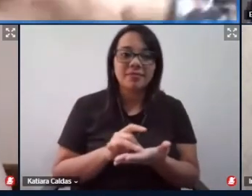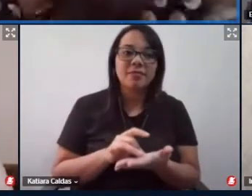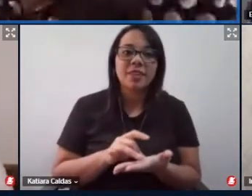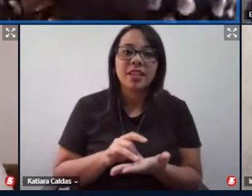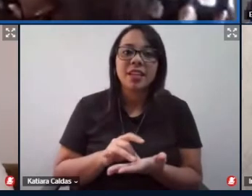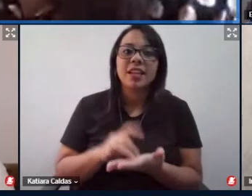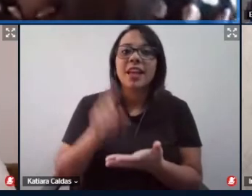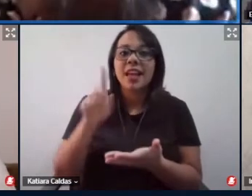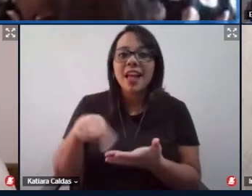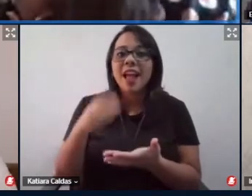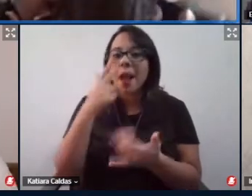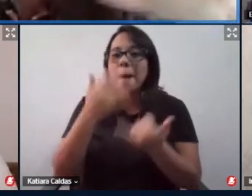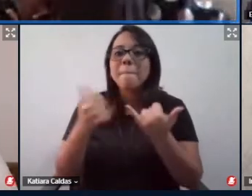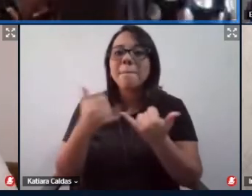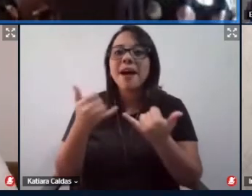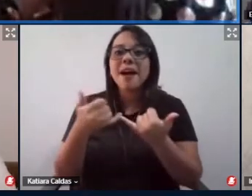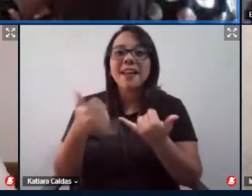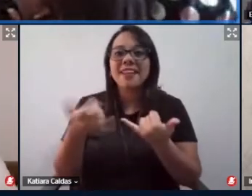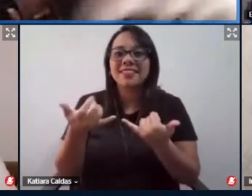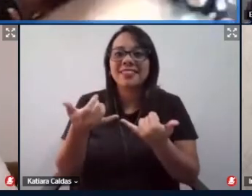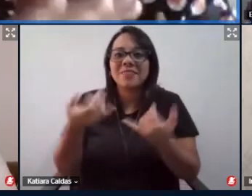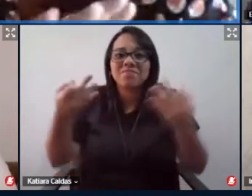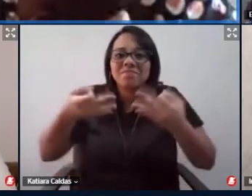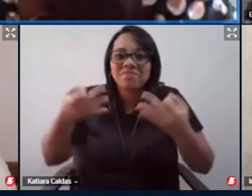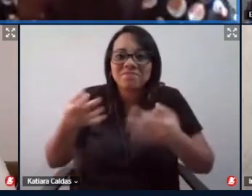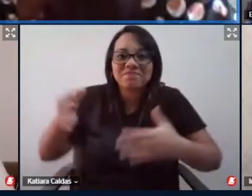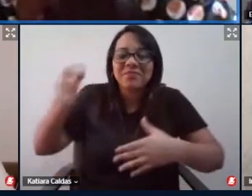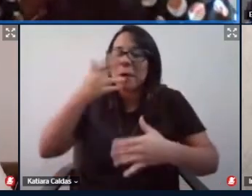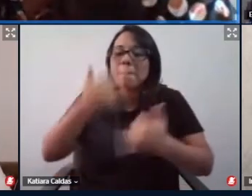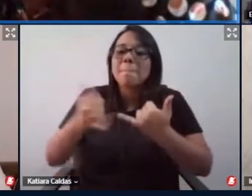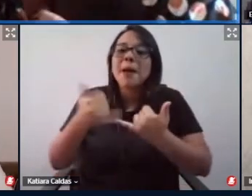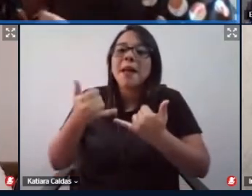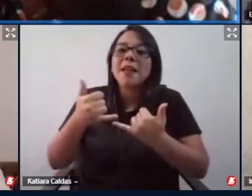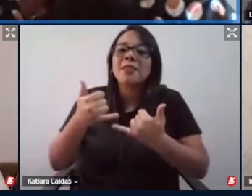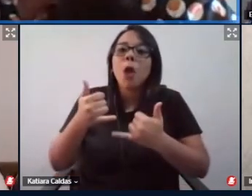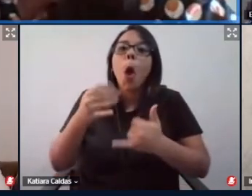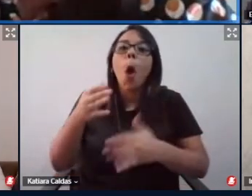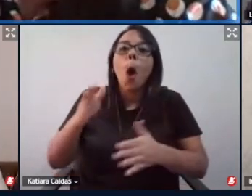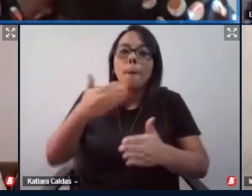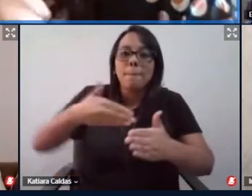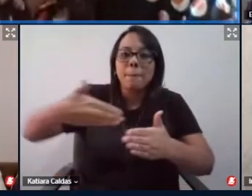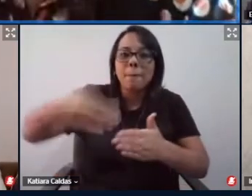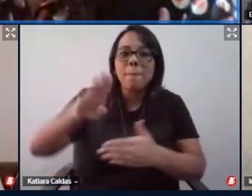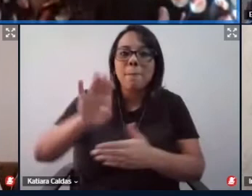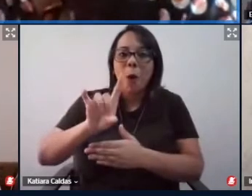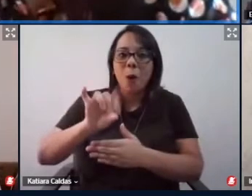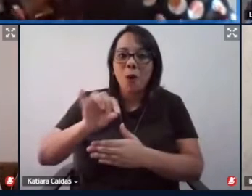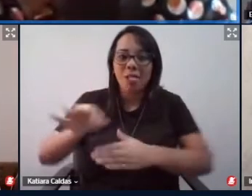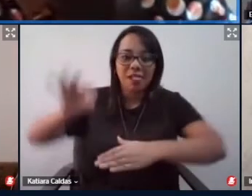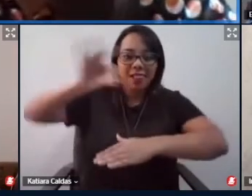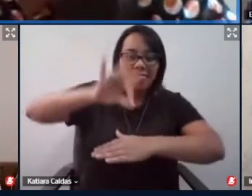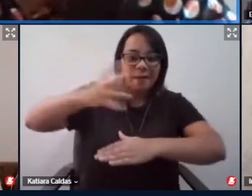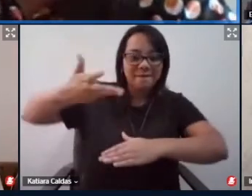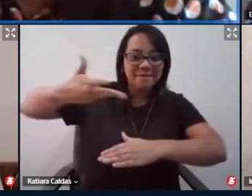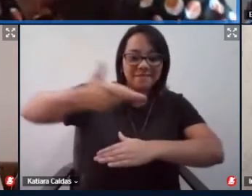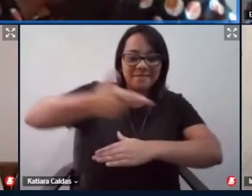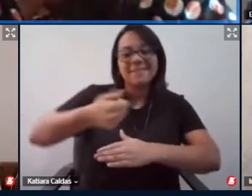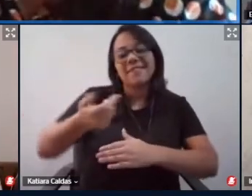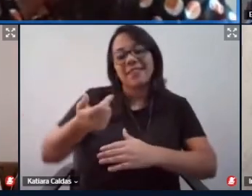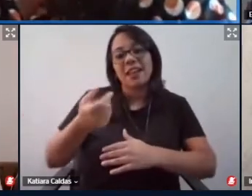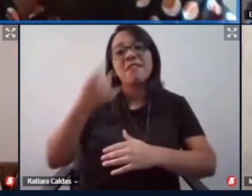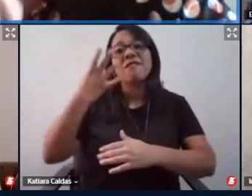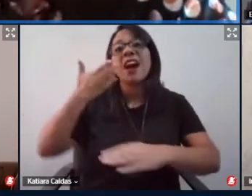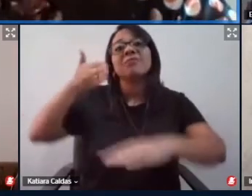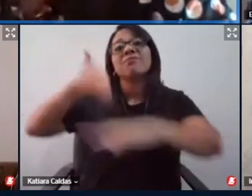É a cereja do bolo do teu trabalho. Eu falei para todo mundo, disse, imagina que ideia genial que a pessoa pode acessar rapidamente,